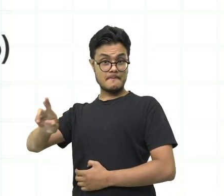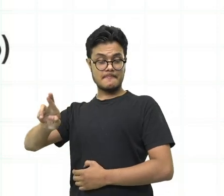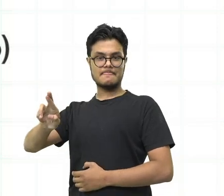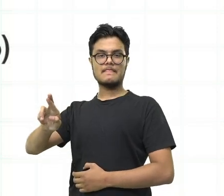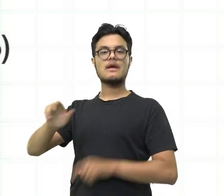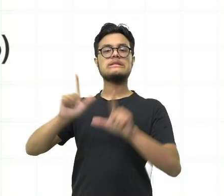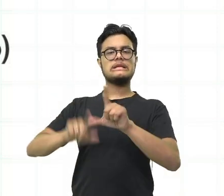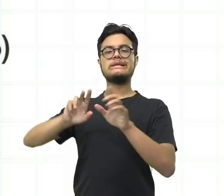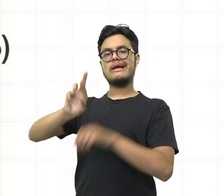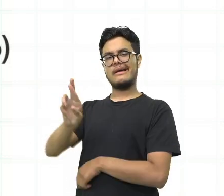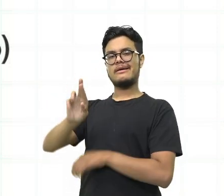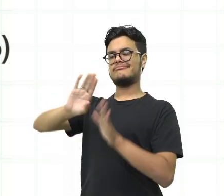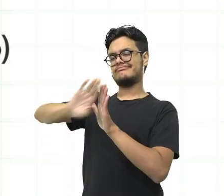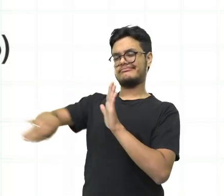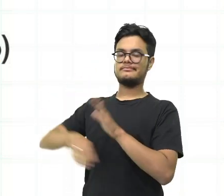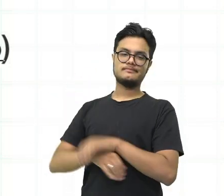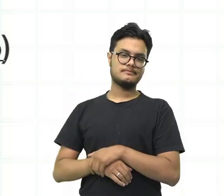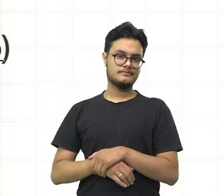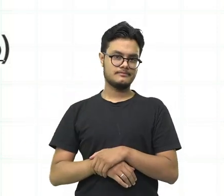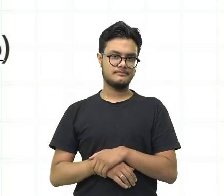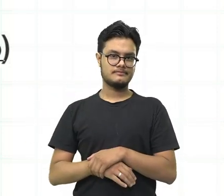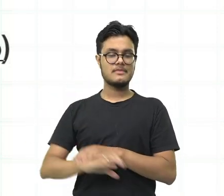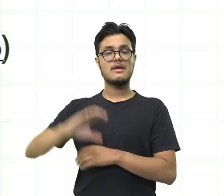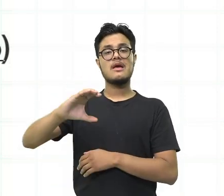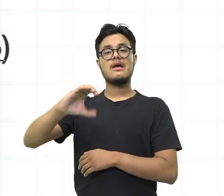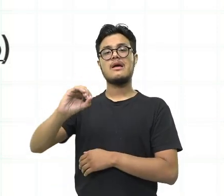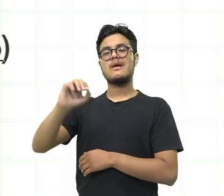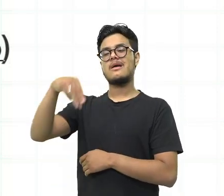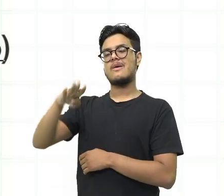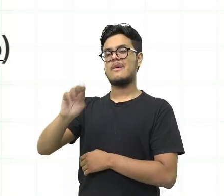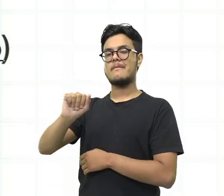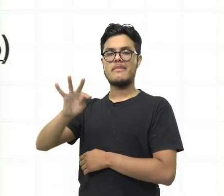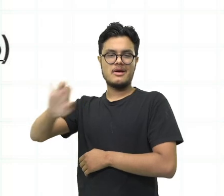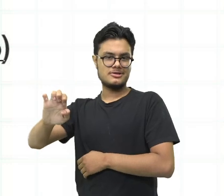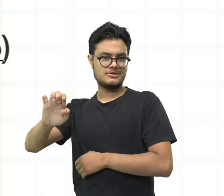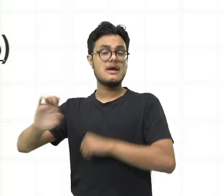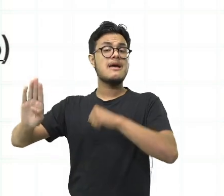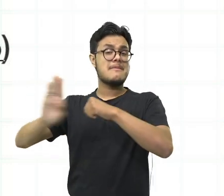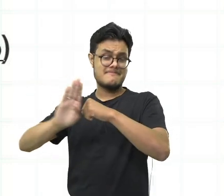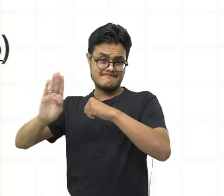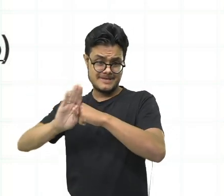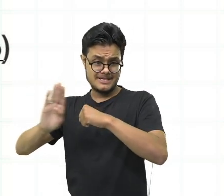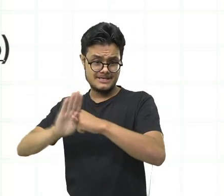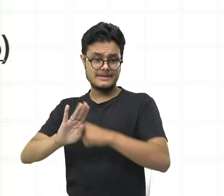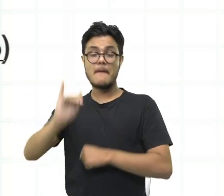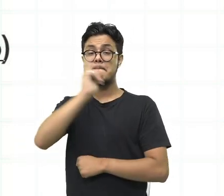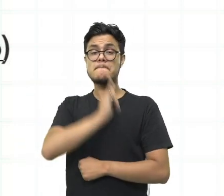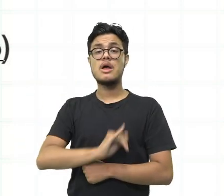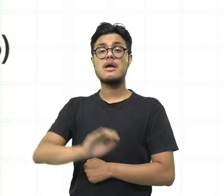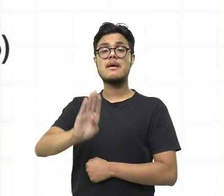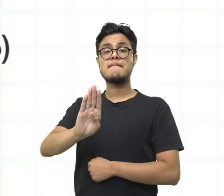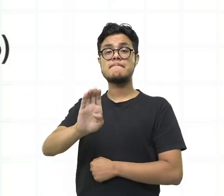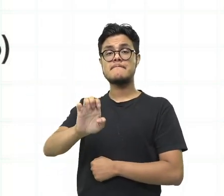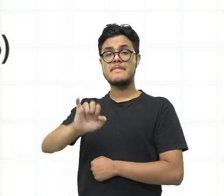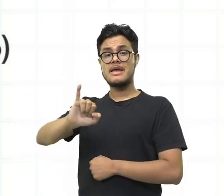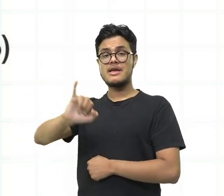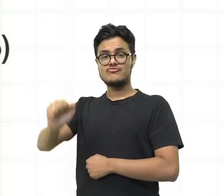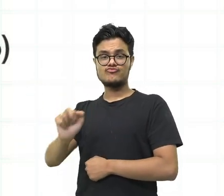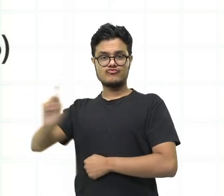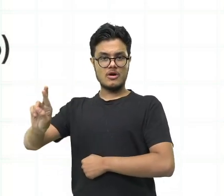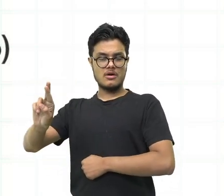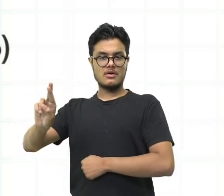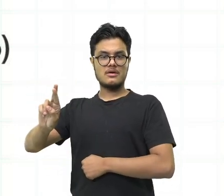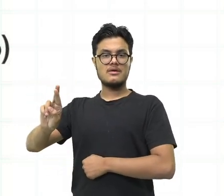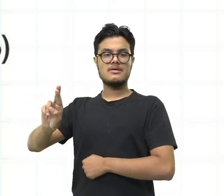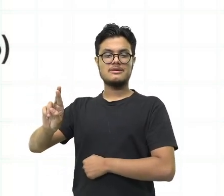aí ficou combate, se tornou o quê? Substantivo. Beijar, percebam que ele perde um